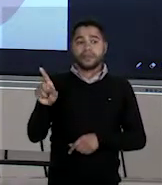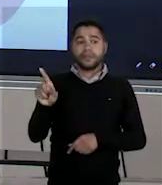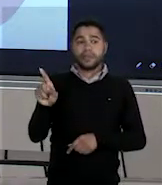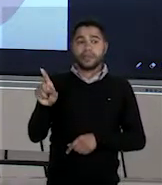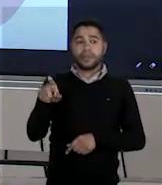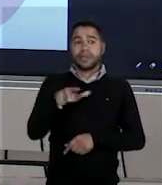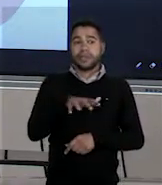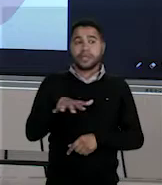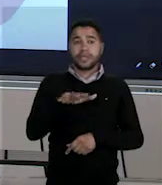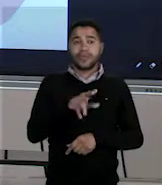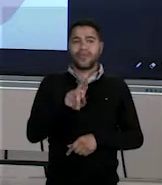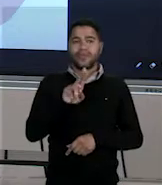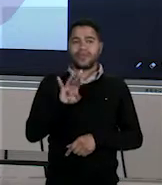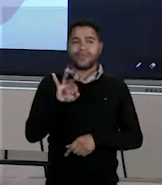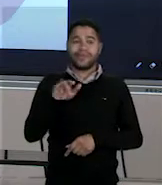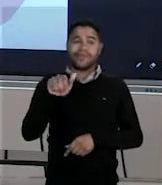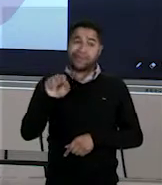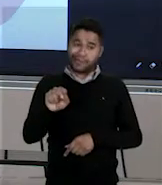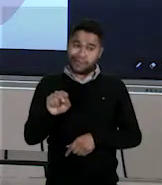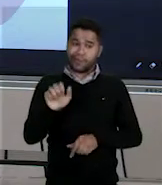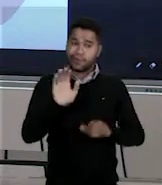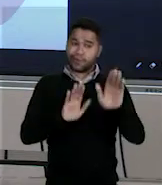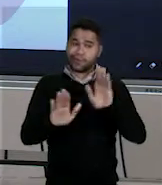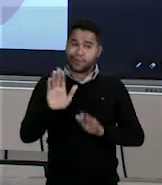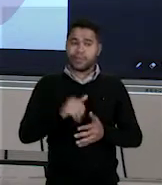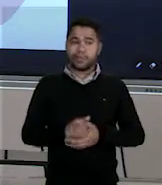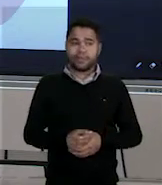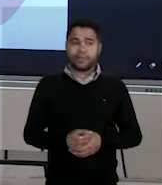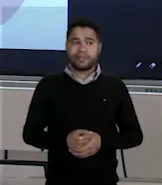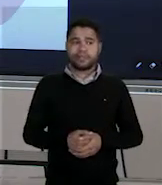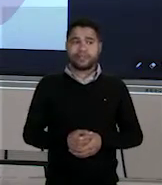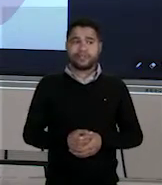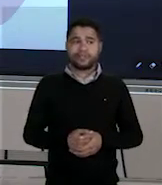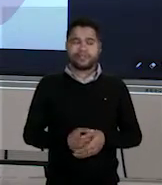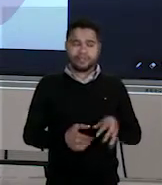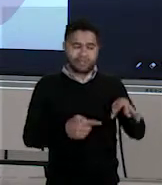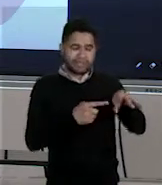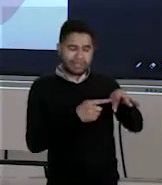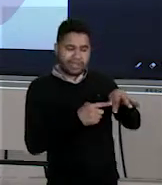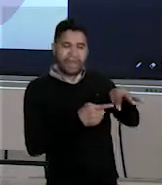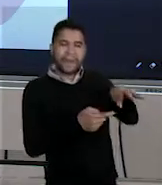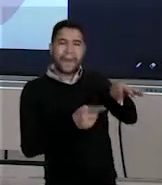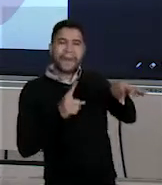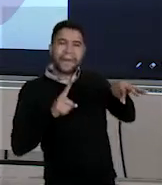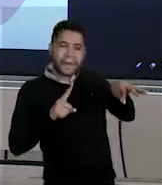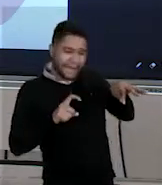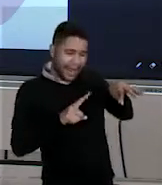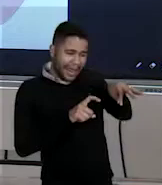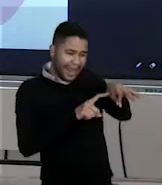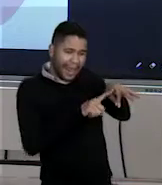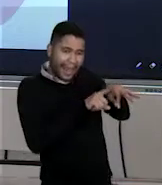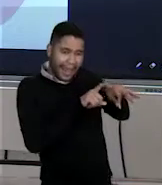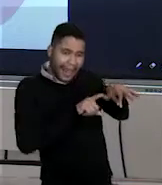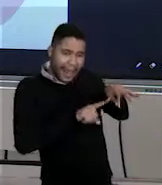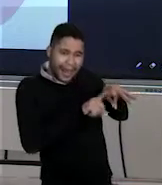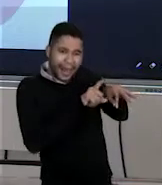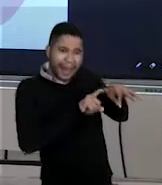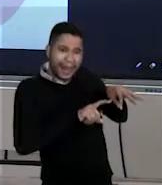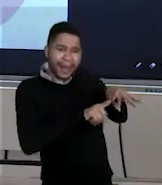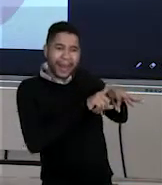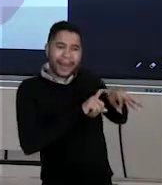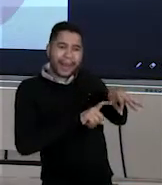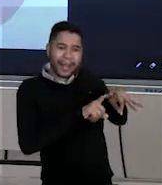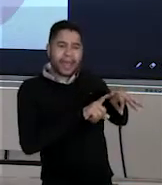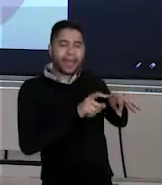sua região da uretra. Contaminando a uretra, né, com algumas bactérias que vão se proliferando,